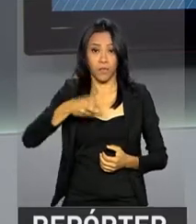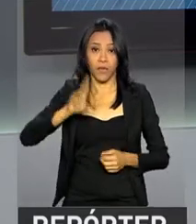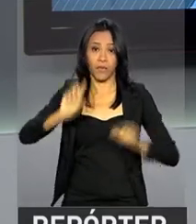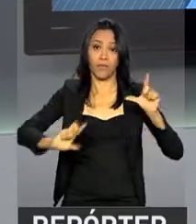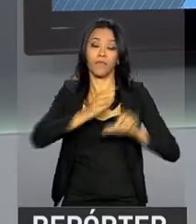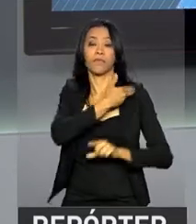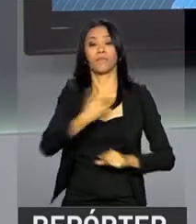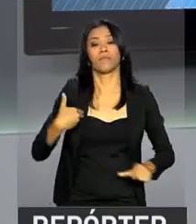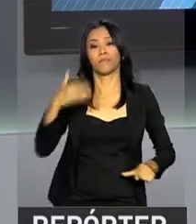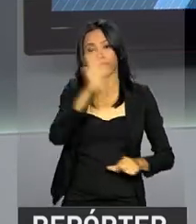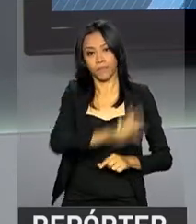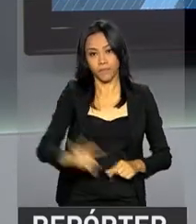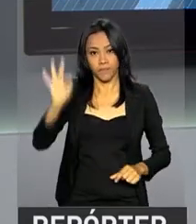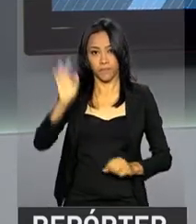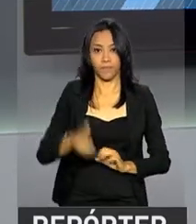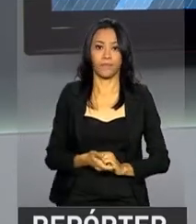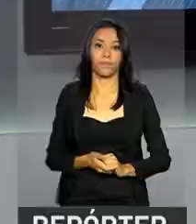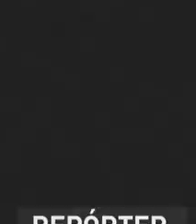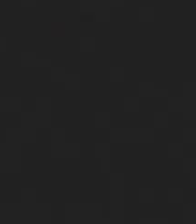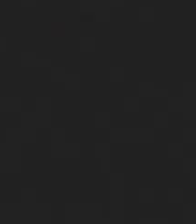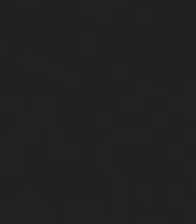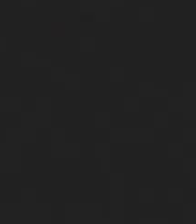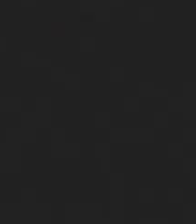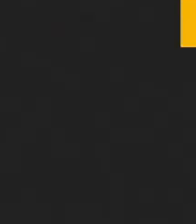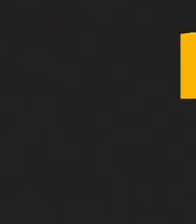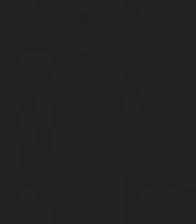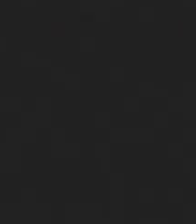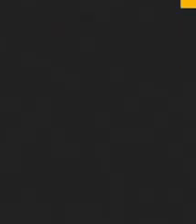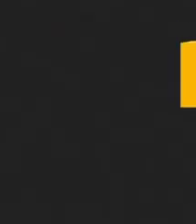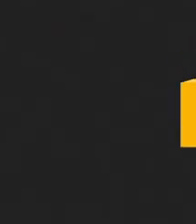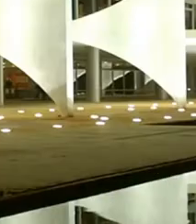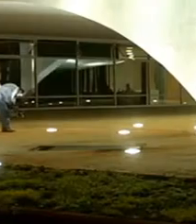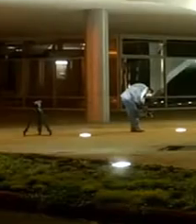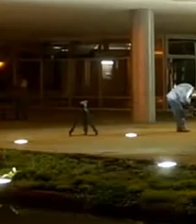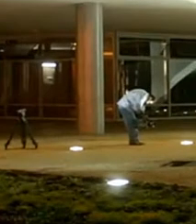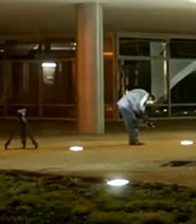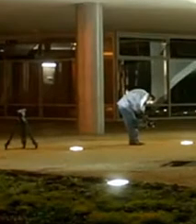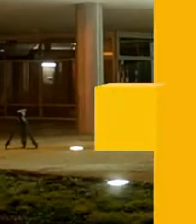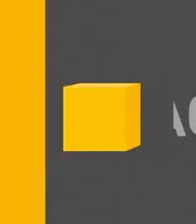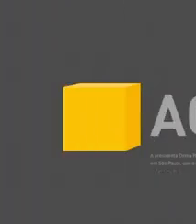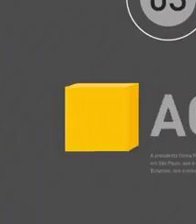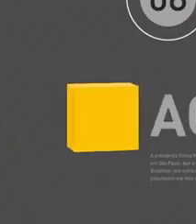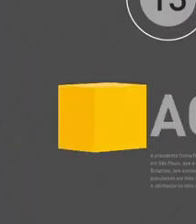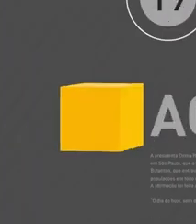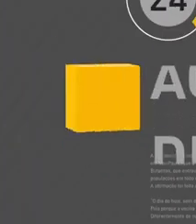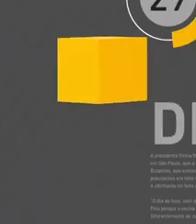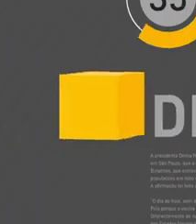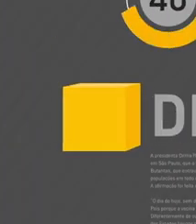NBR, a TV do Governo Federal.